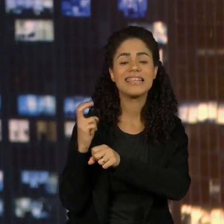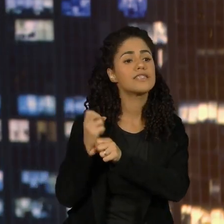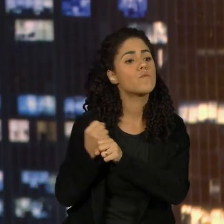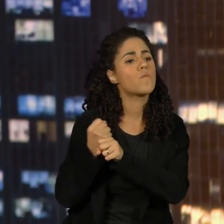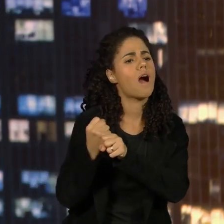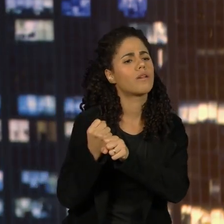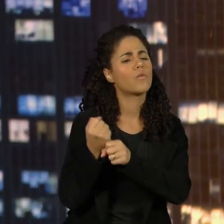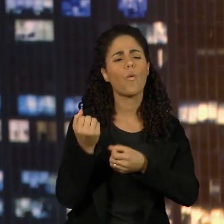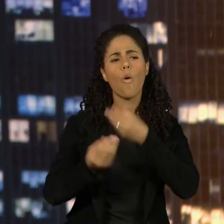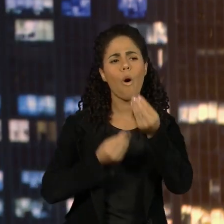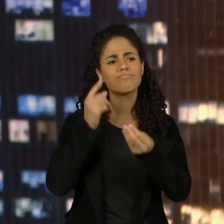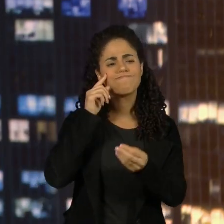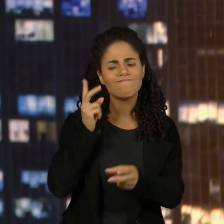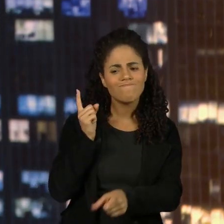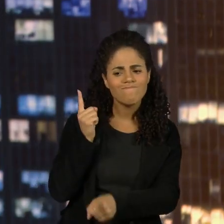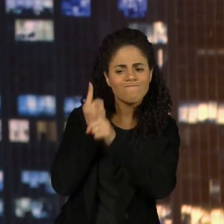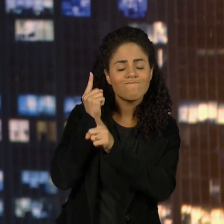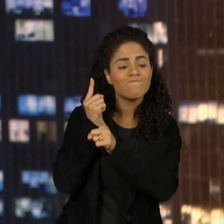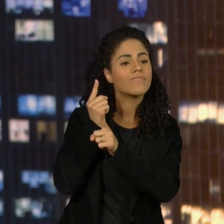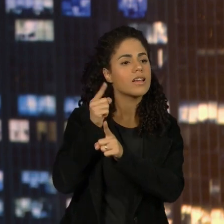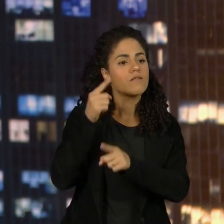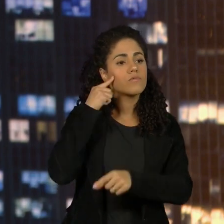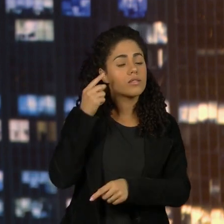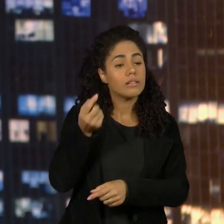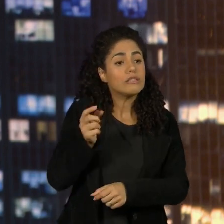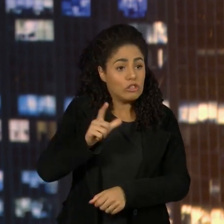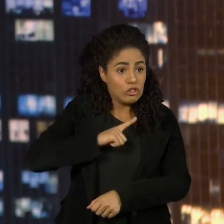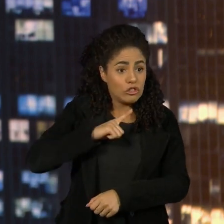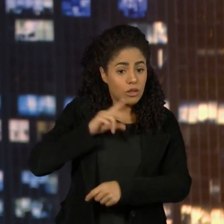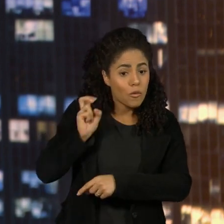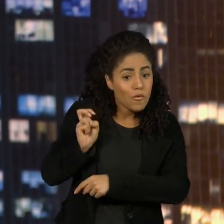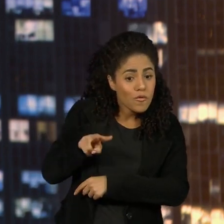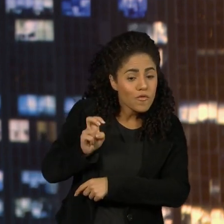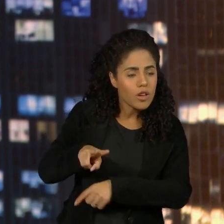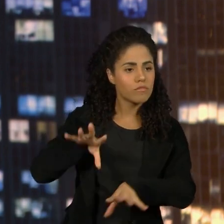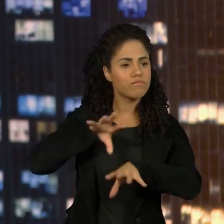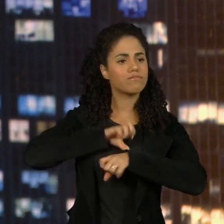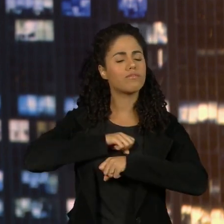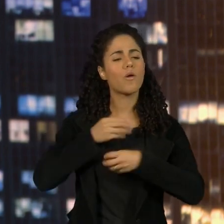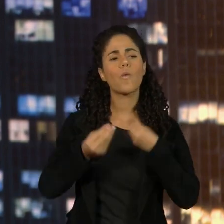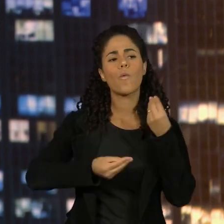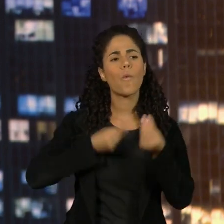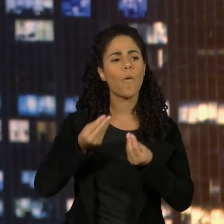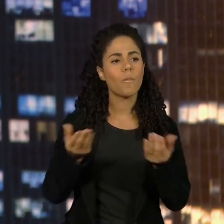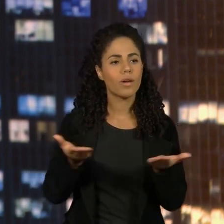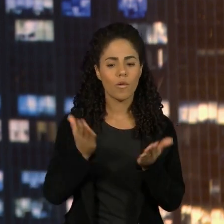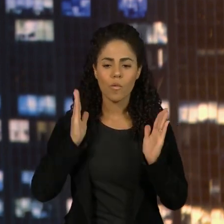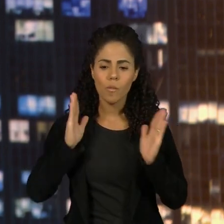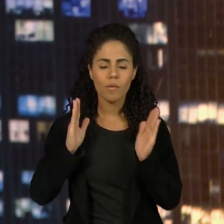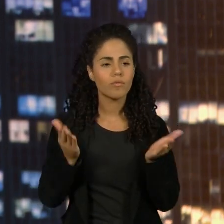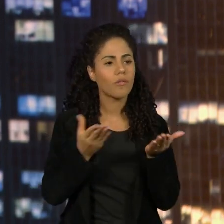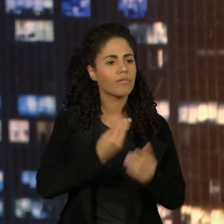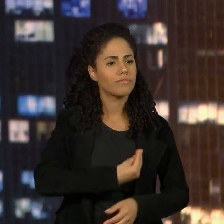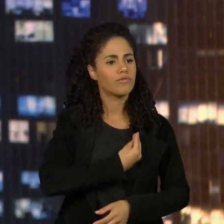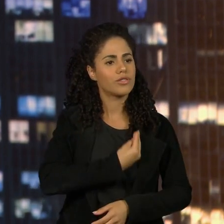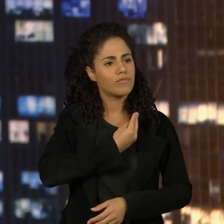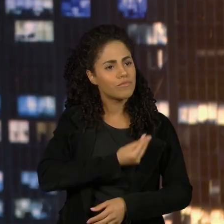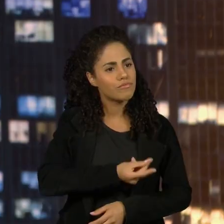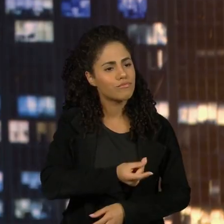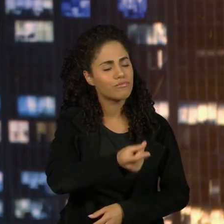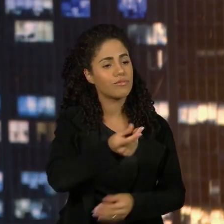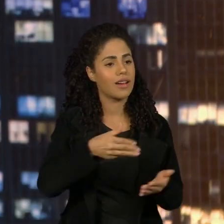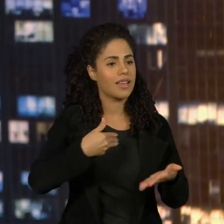foi receber essa notícia de que você tinha o HIV e esse momento que você vive hoje